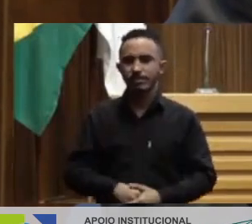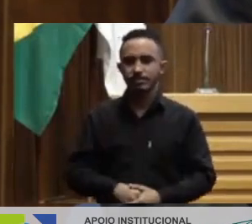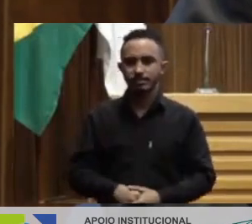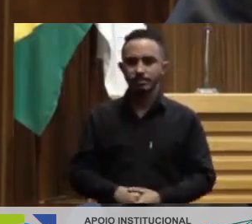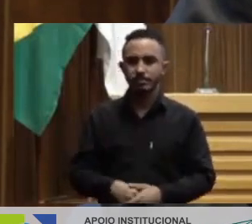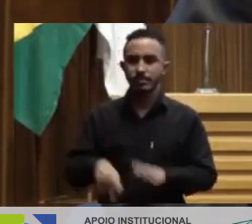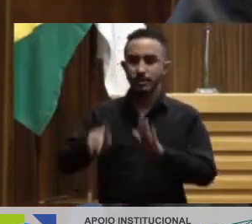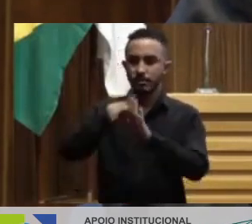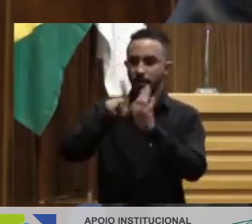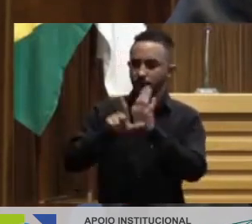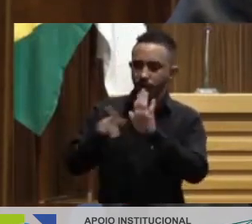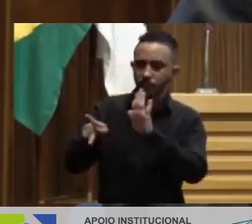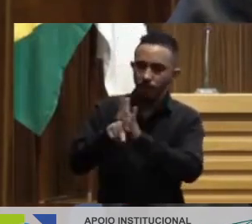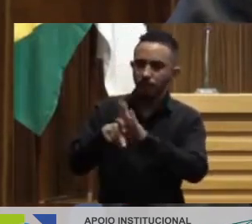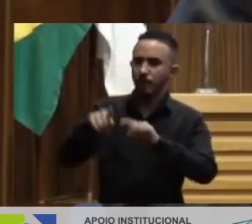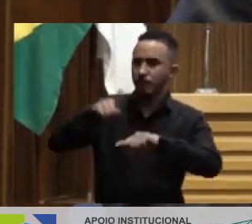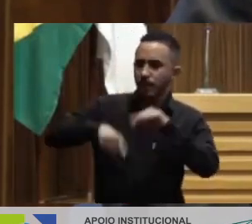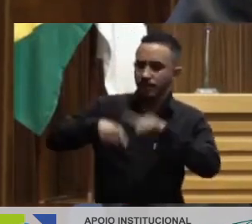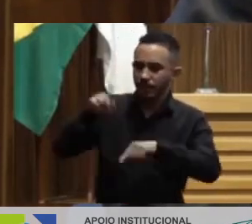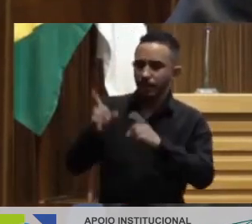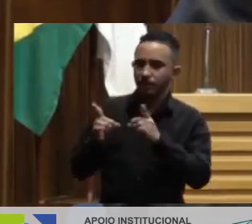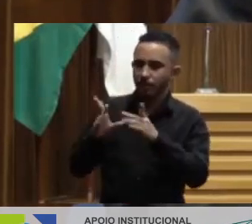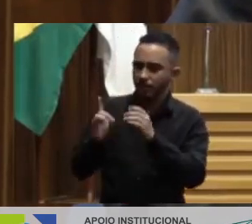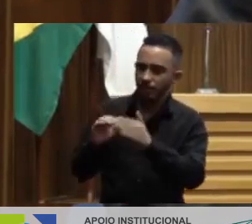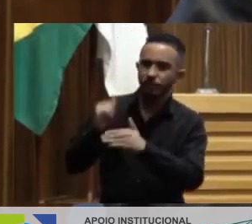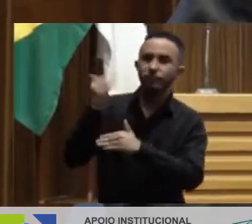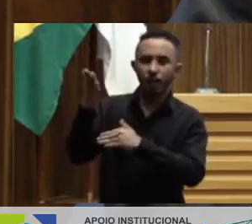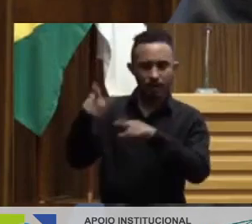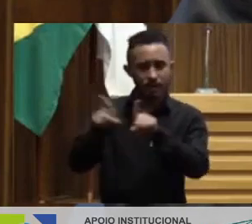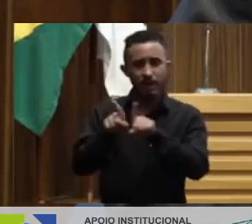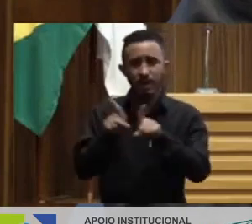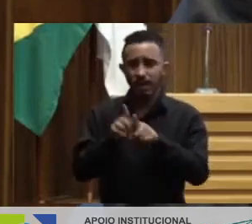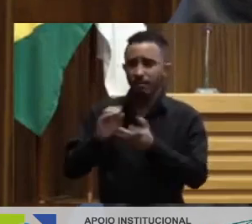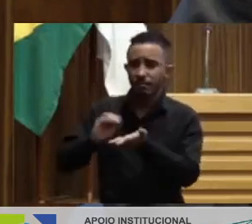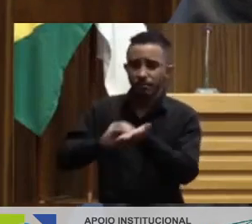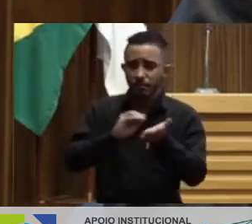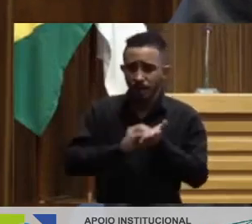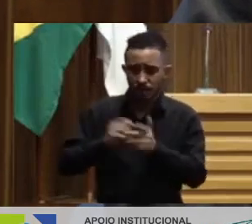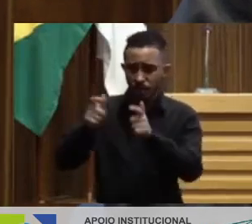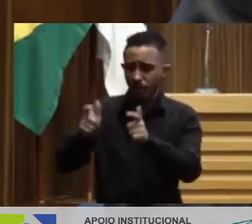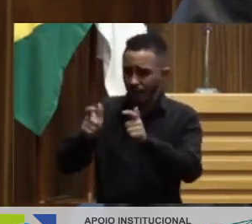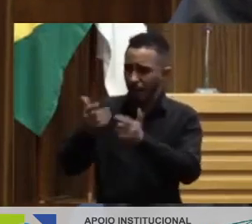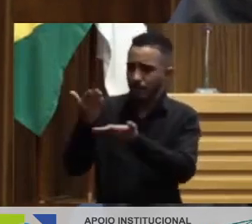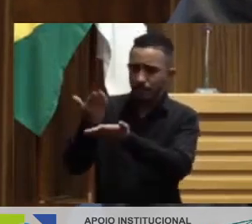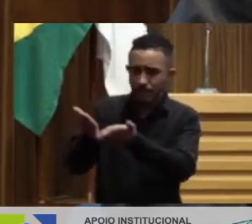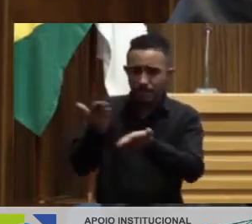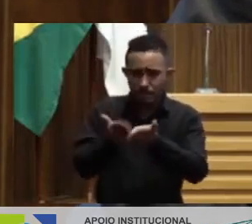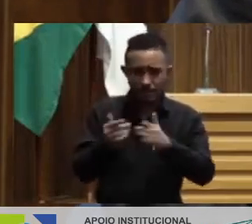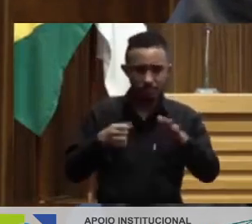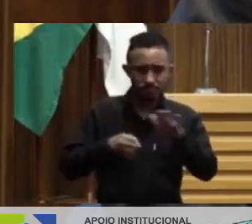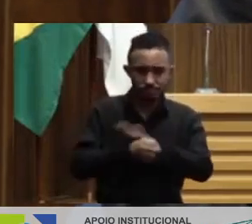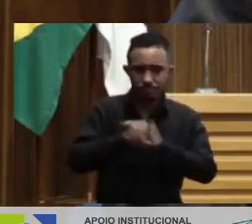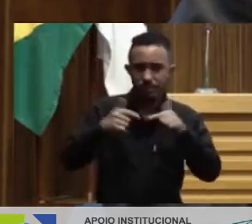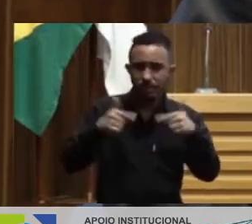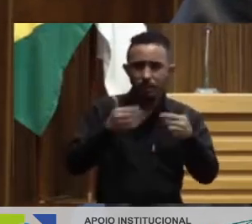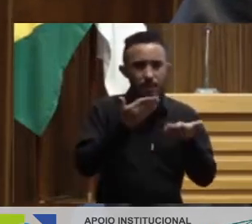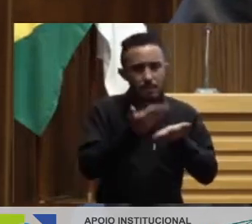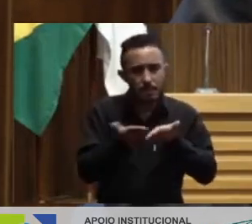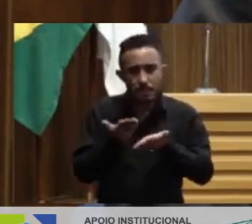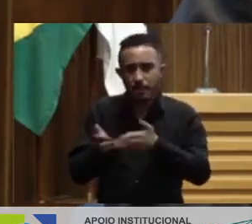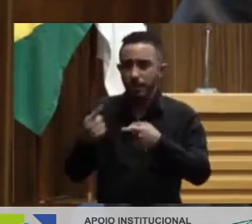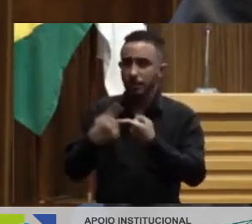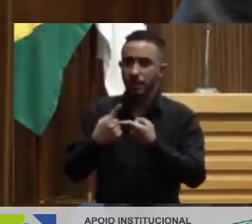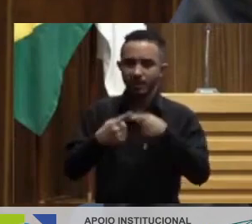PL de exportações. Nós precisamos voltar a exportar serviços. Nós estamos perdendo o mercado, perdendo a geração de empregos. Nós apresentamos uma